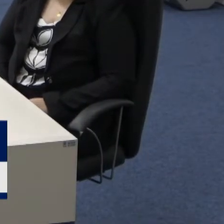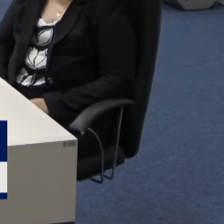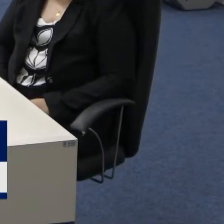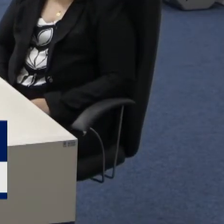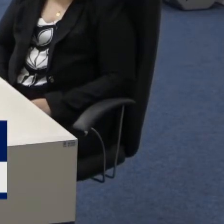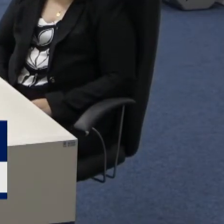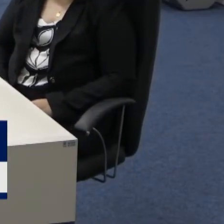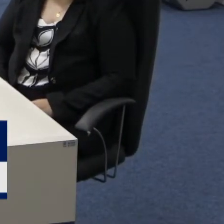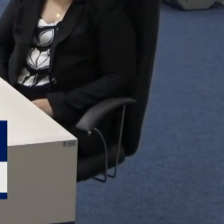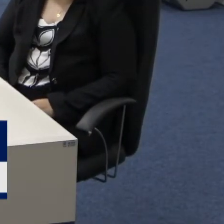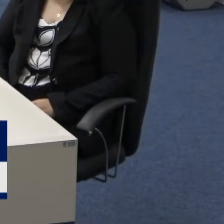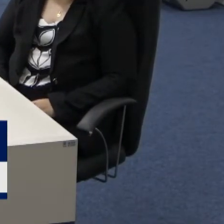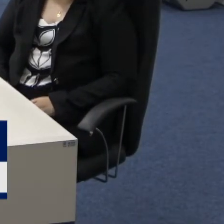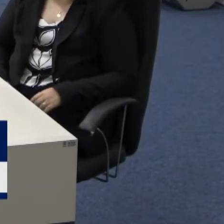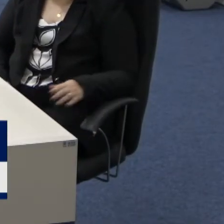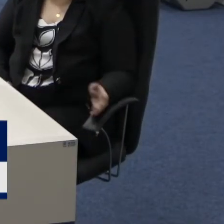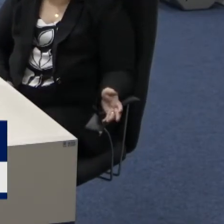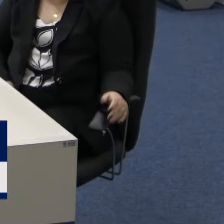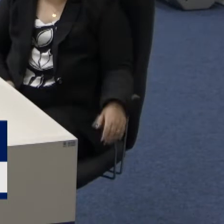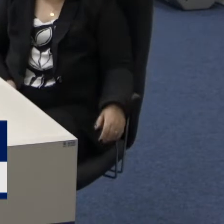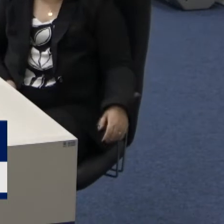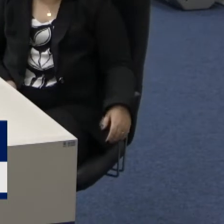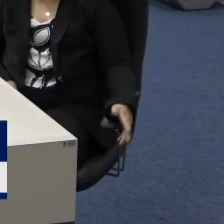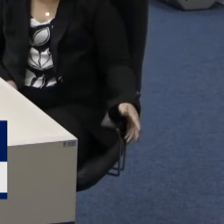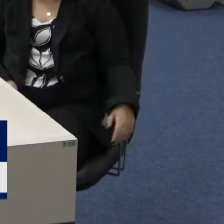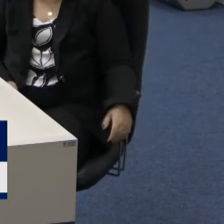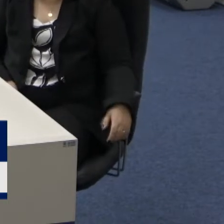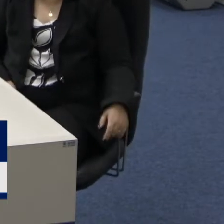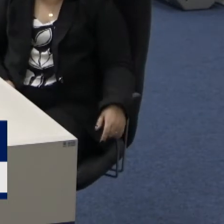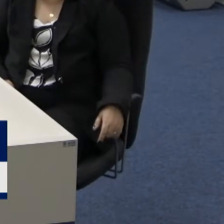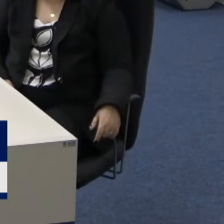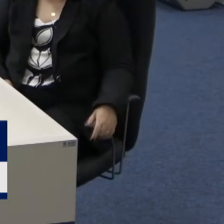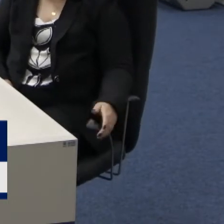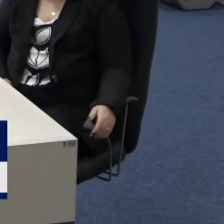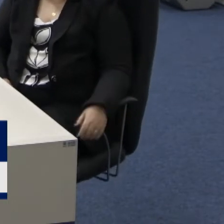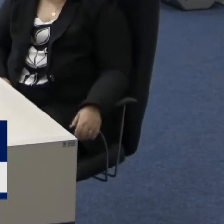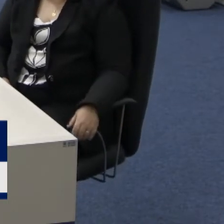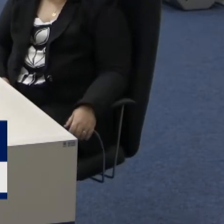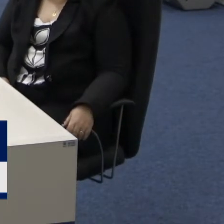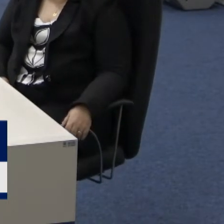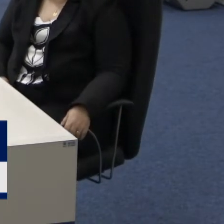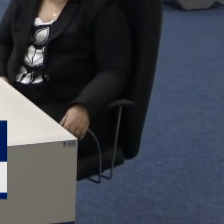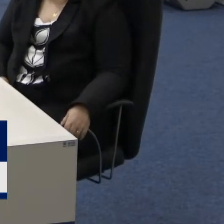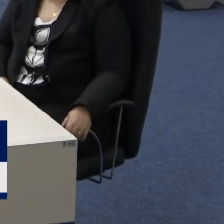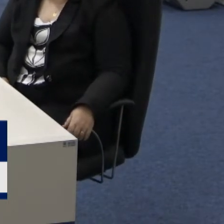Lino Bispo, com tempo de 5 minutos, mais 5.